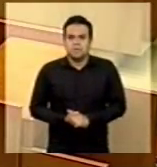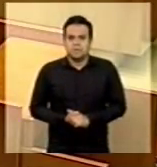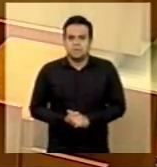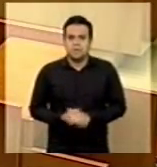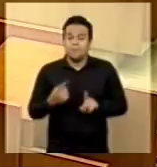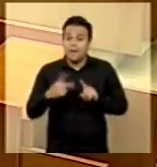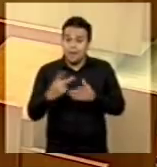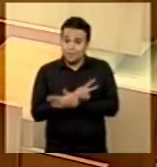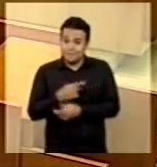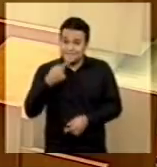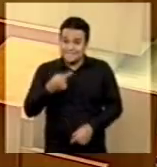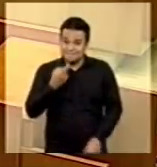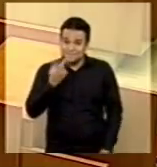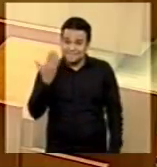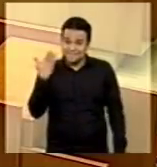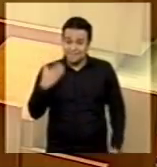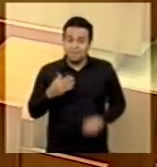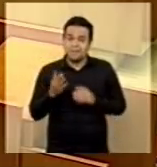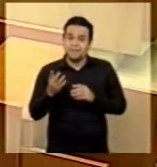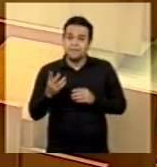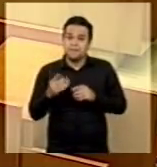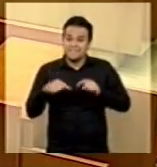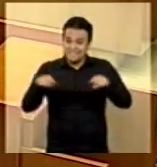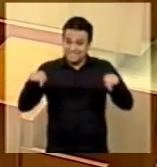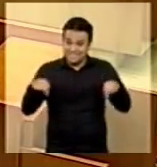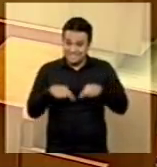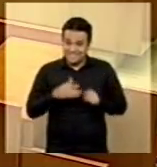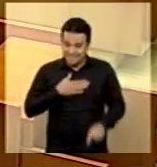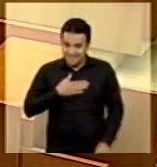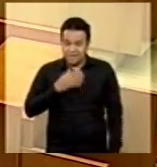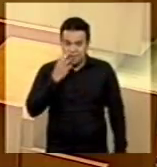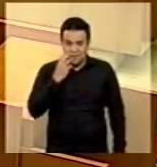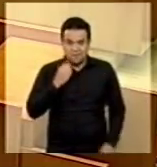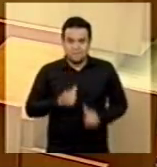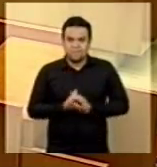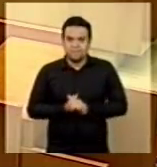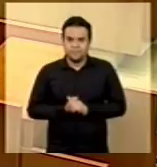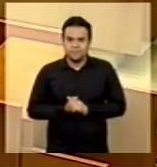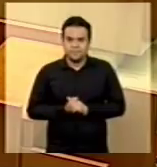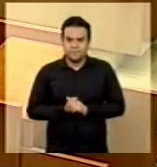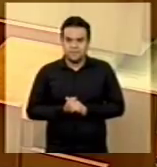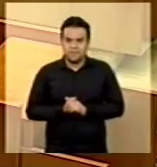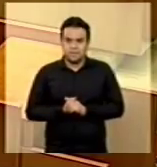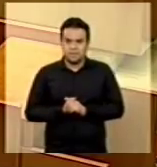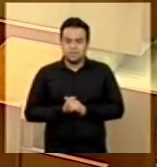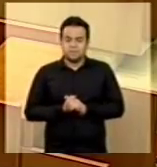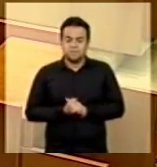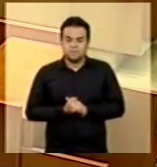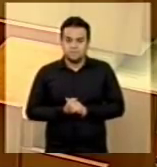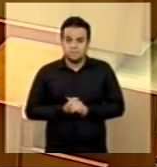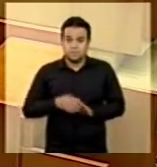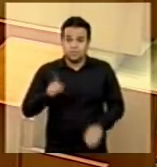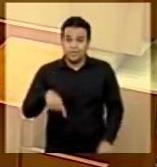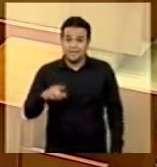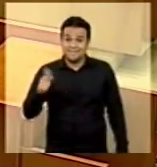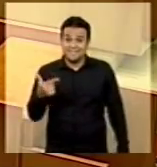semana no meu gabinete, depois que eu assumi, havia sido a segunda prorrogação